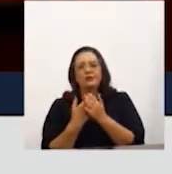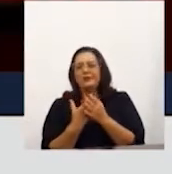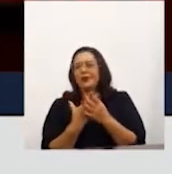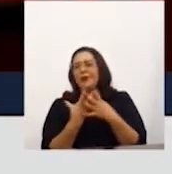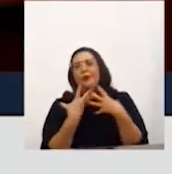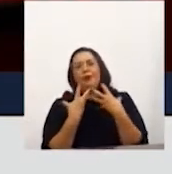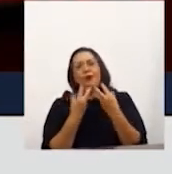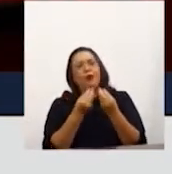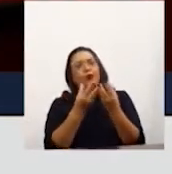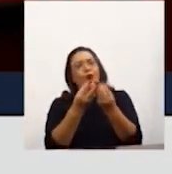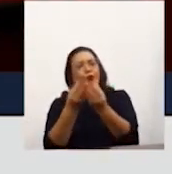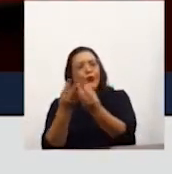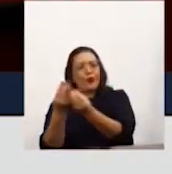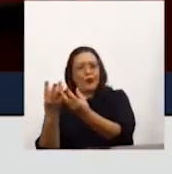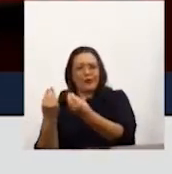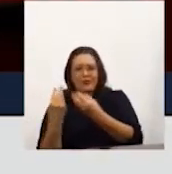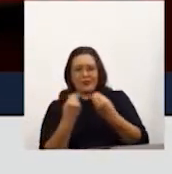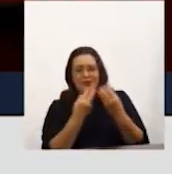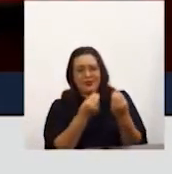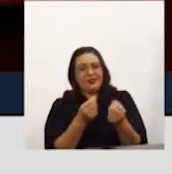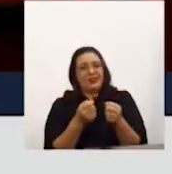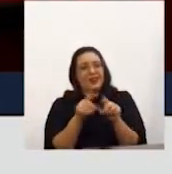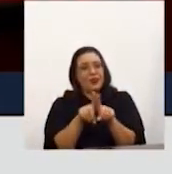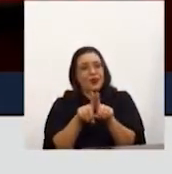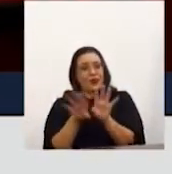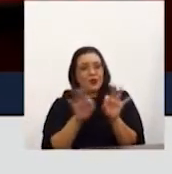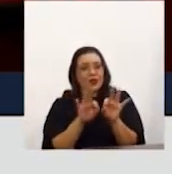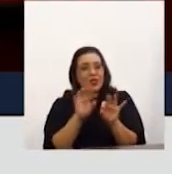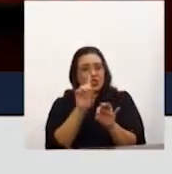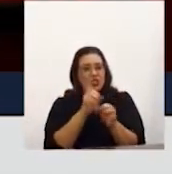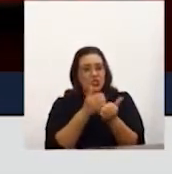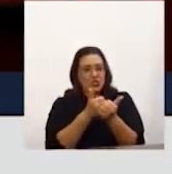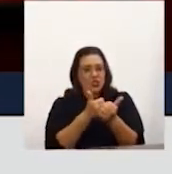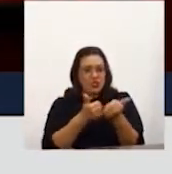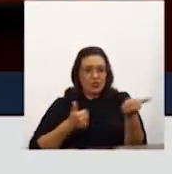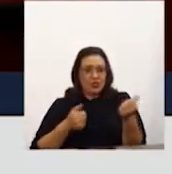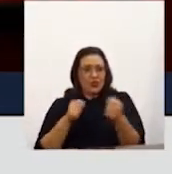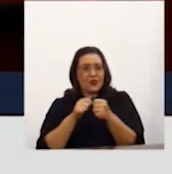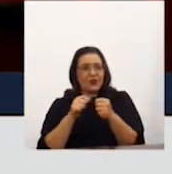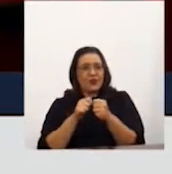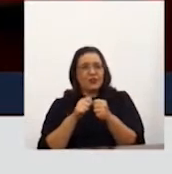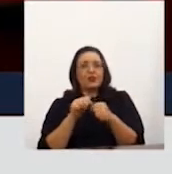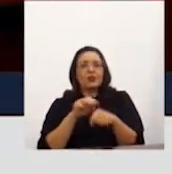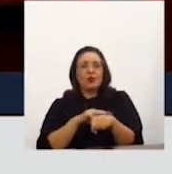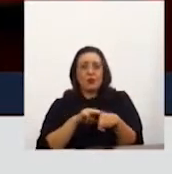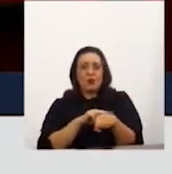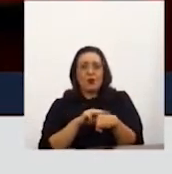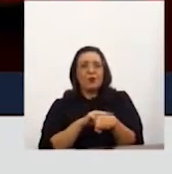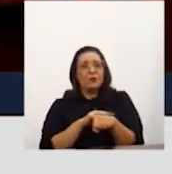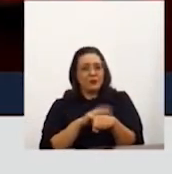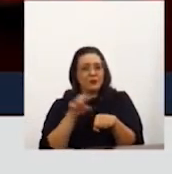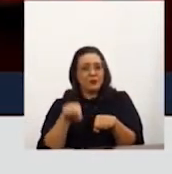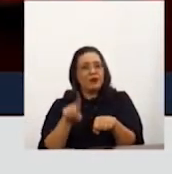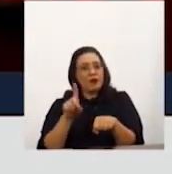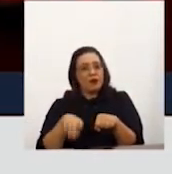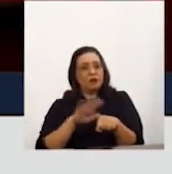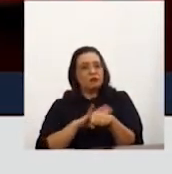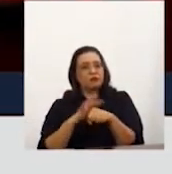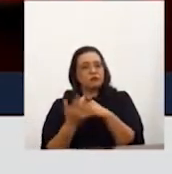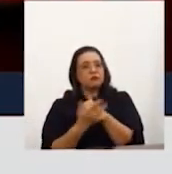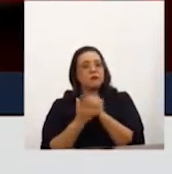Vasconcelos. Doutor Celso pegou, e a sua diretoria pegou a Unifev justamente no período da pandemia.